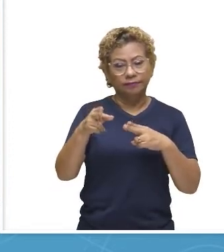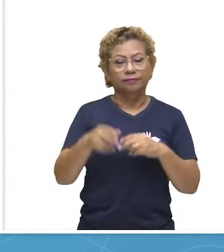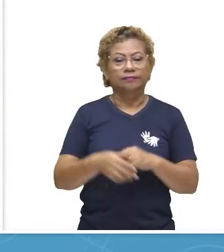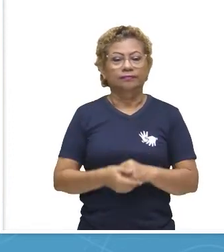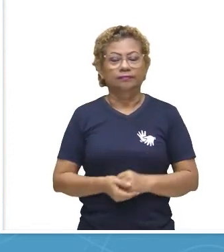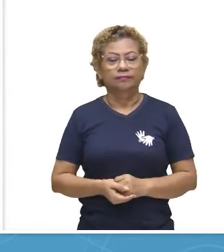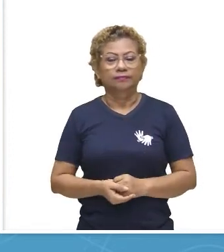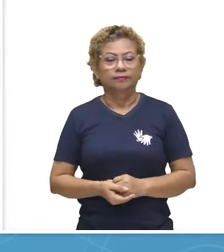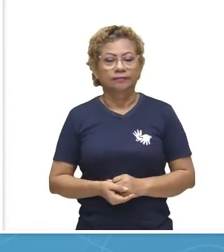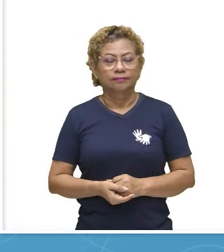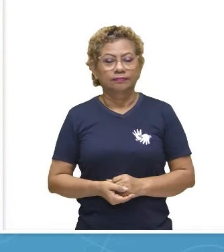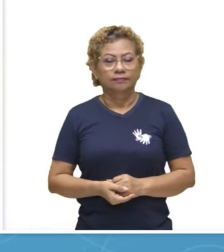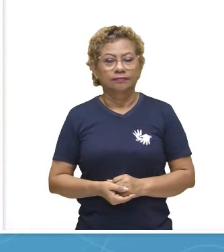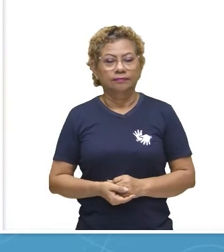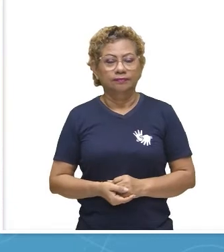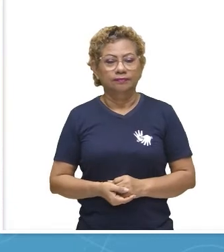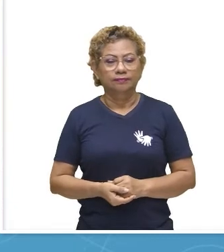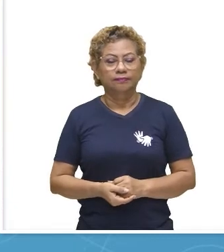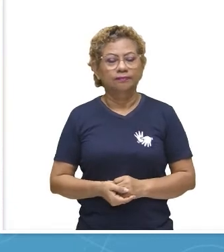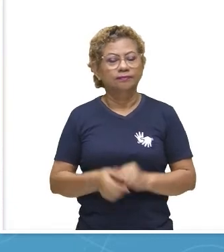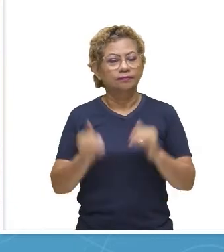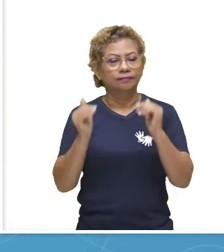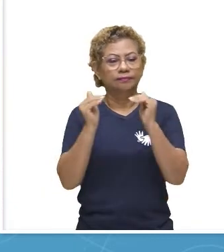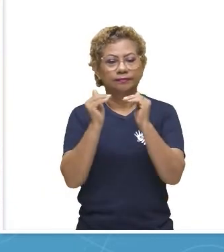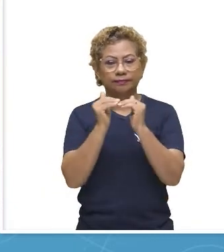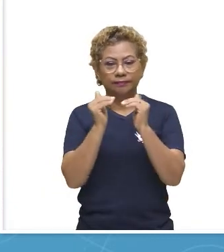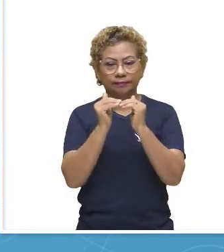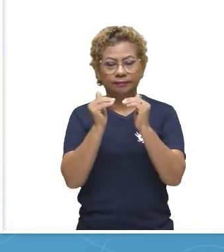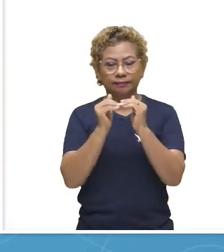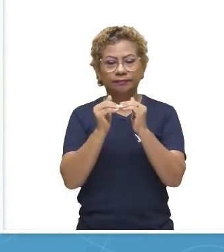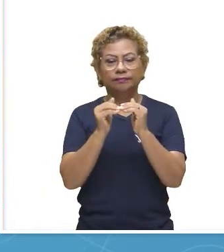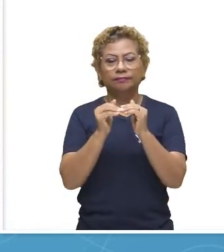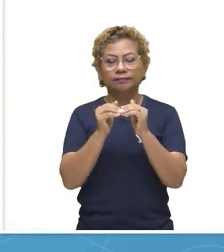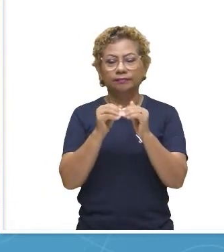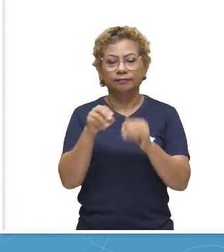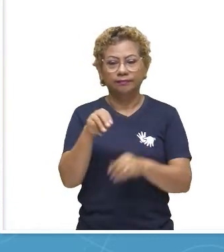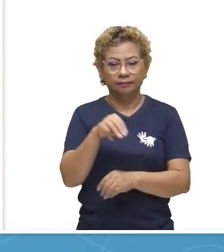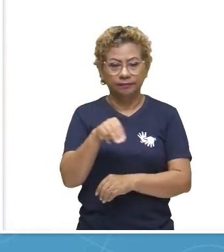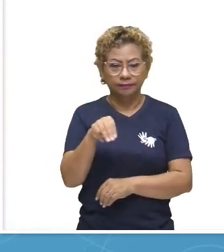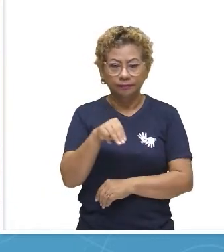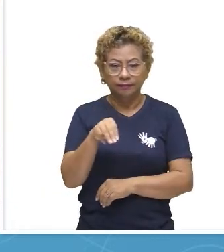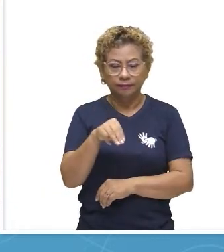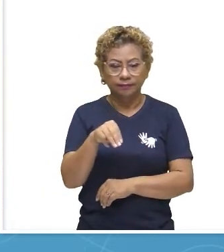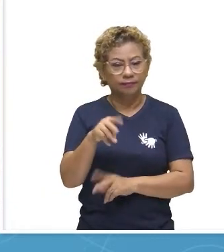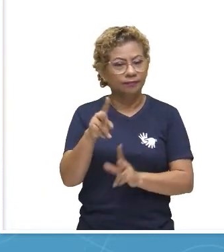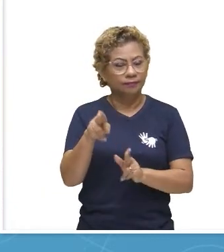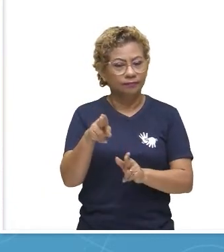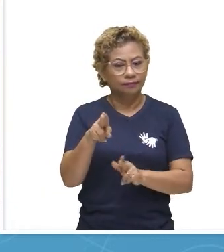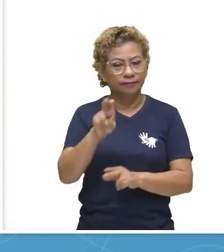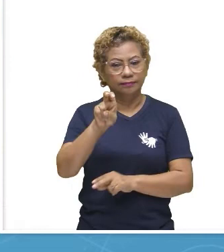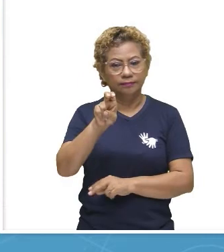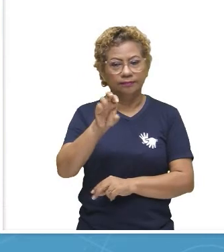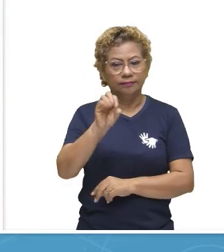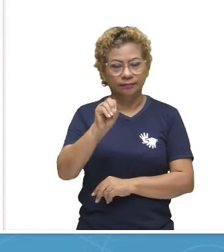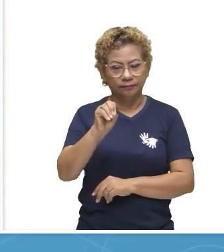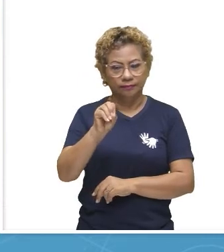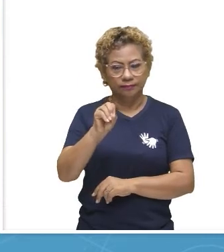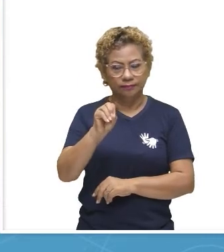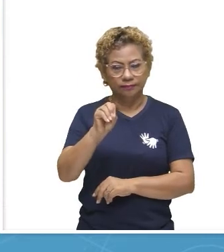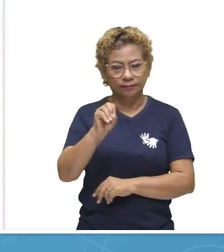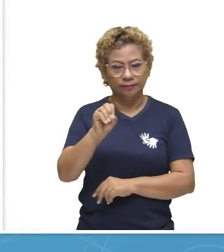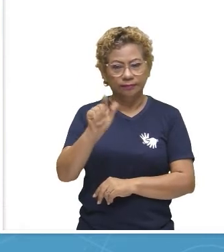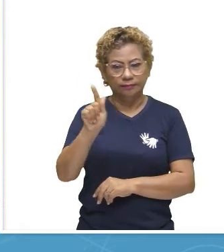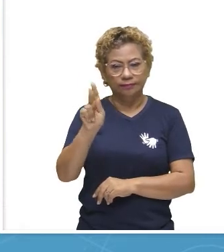que a mesma medida de um vai ser a medida do outro, né? Então,